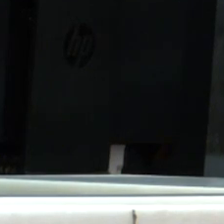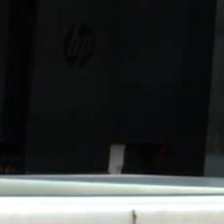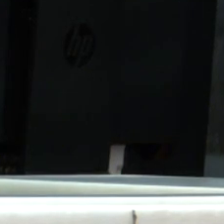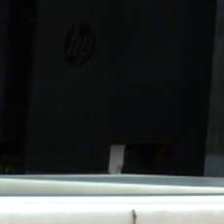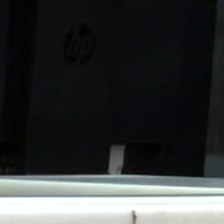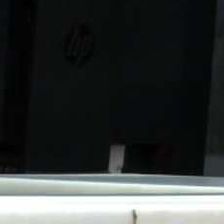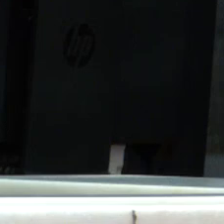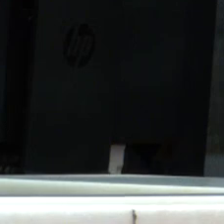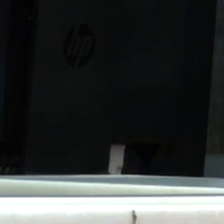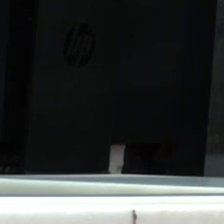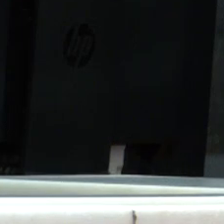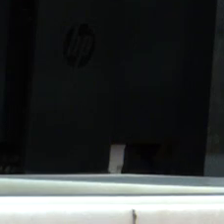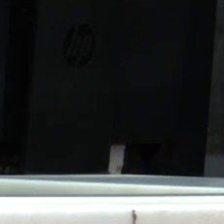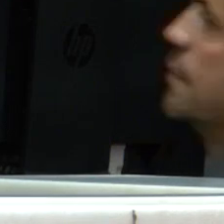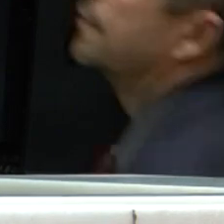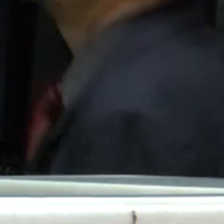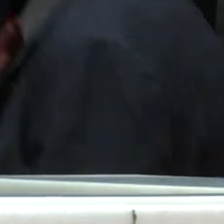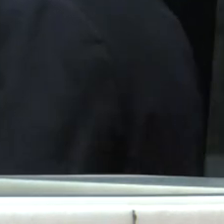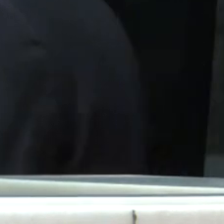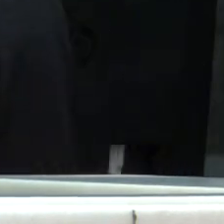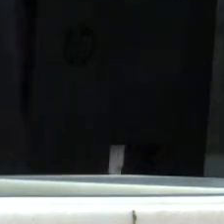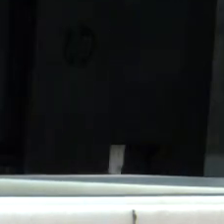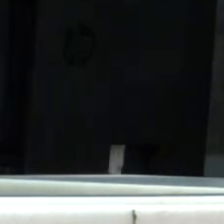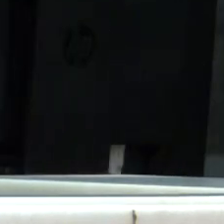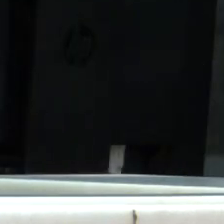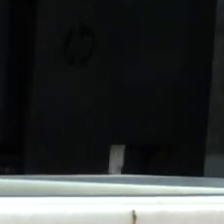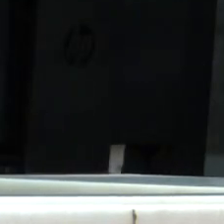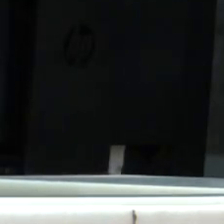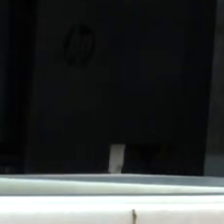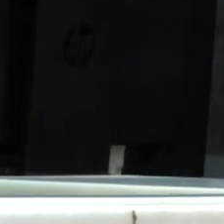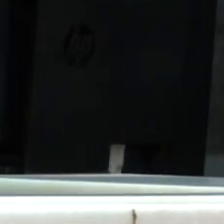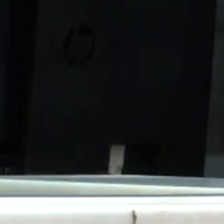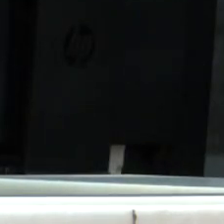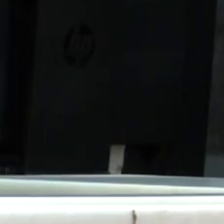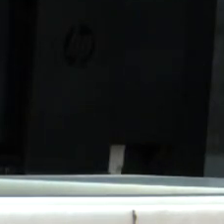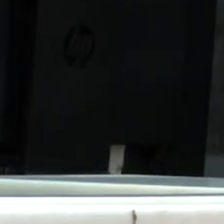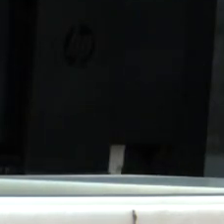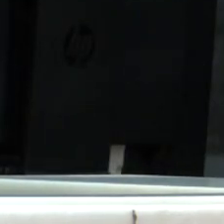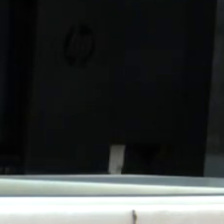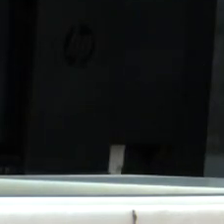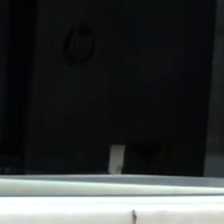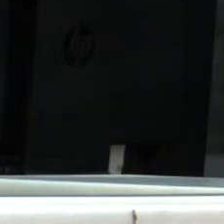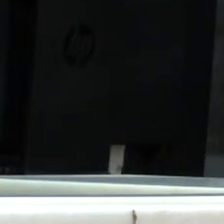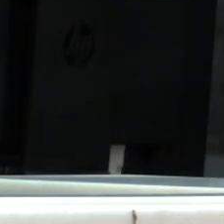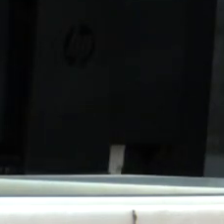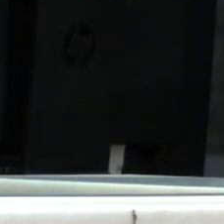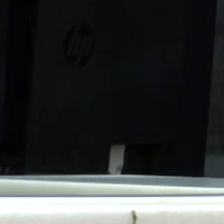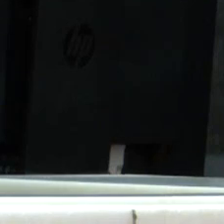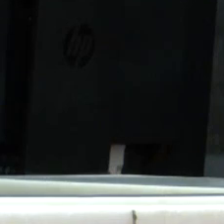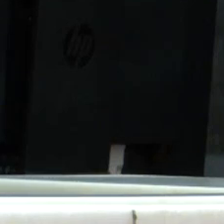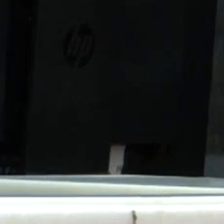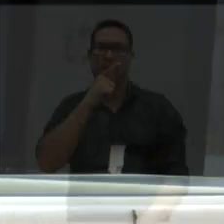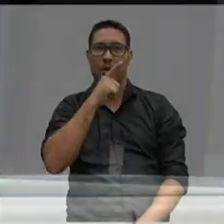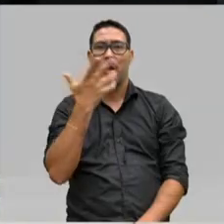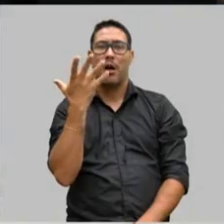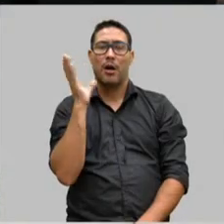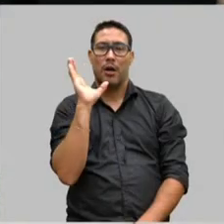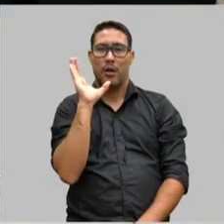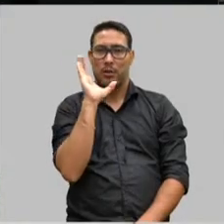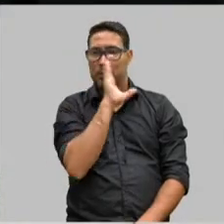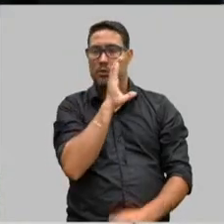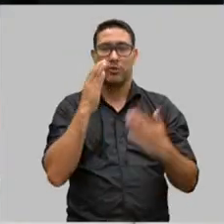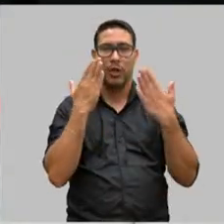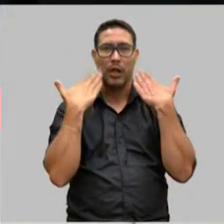O Brasil sofreu com 9 ondas de calor no ano de 2023. E associado a essas ondas de calor, também ao